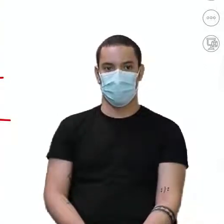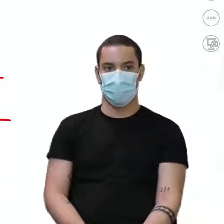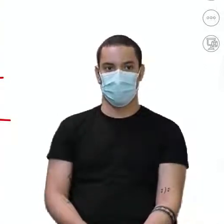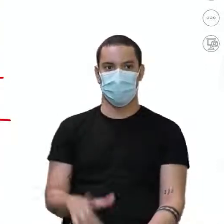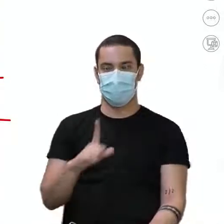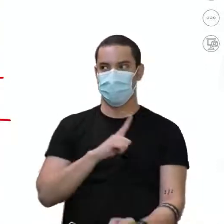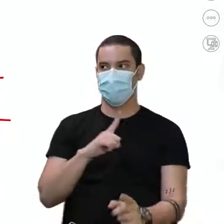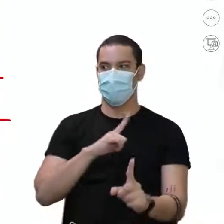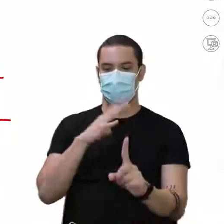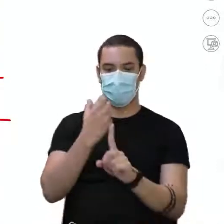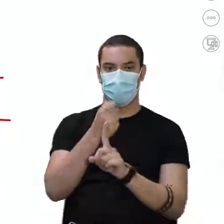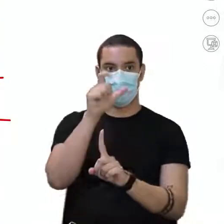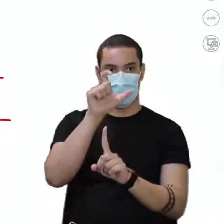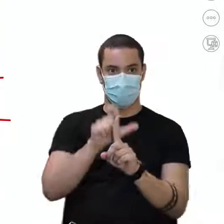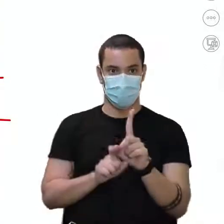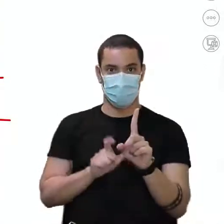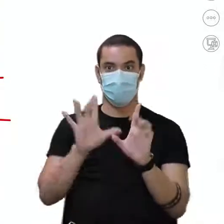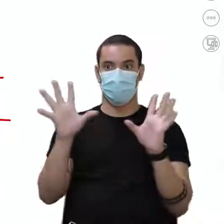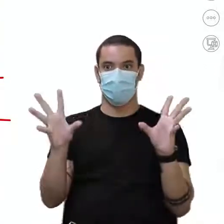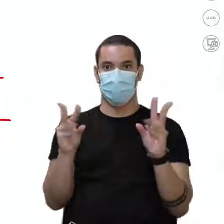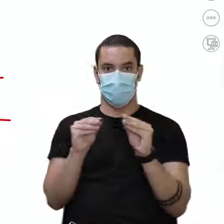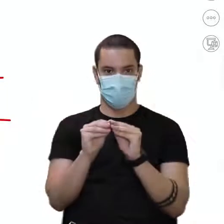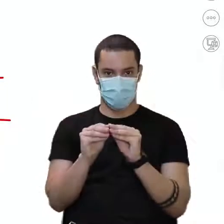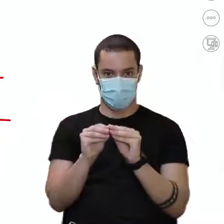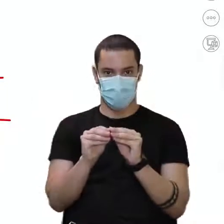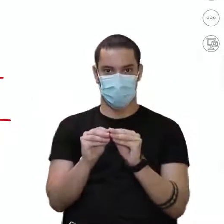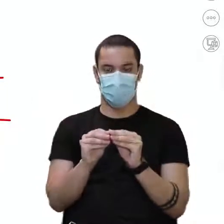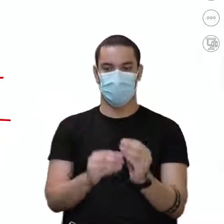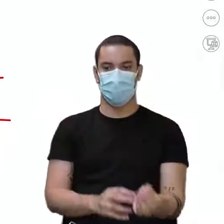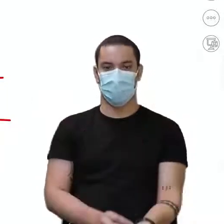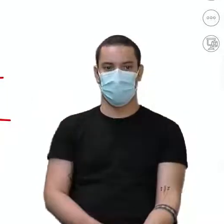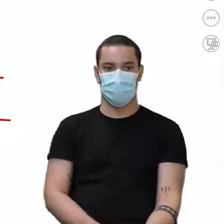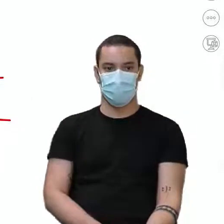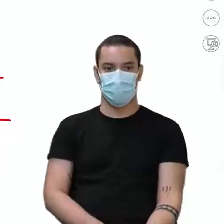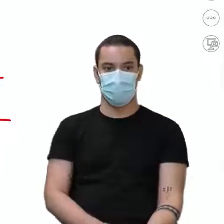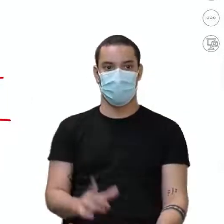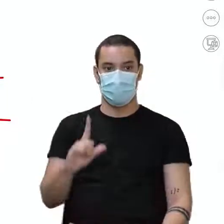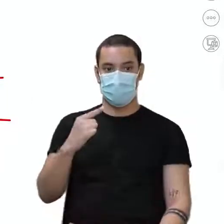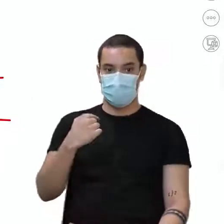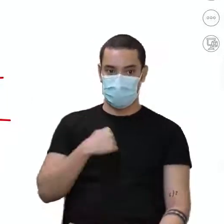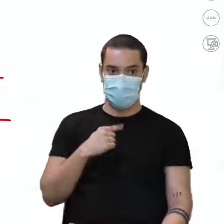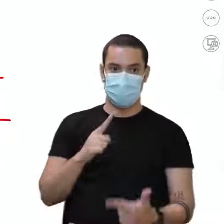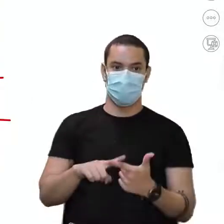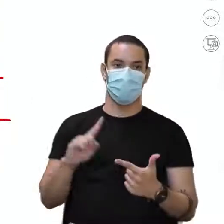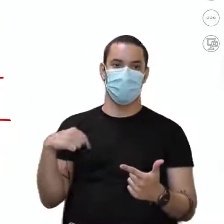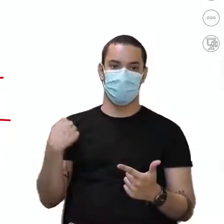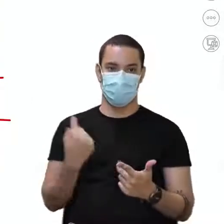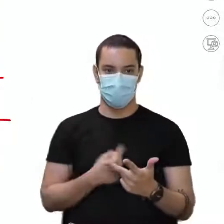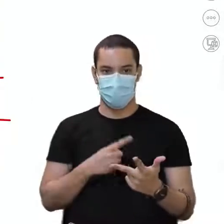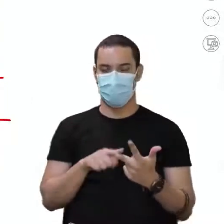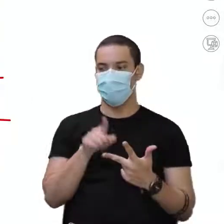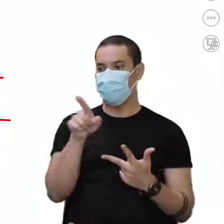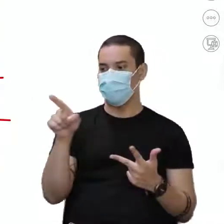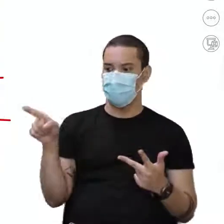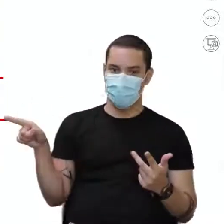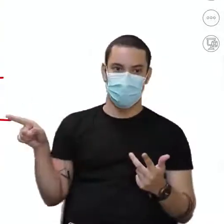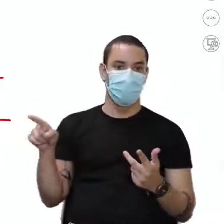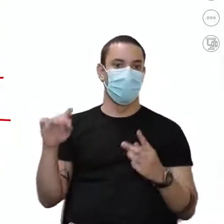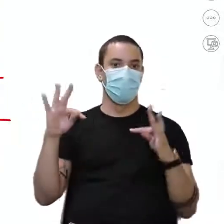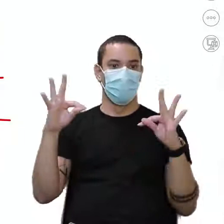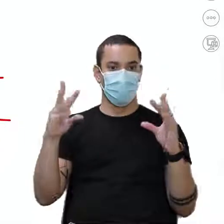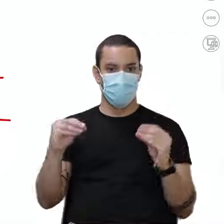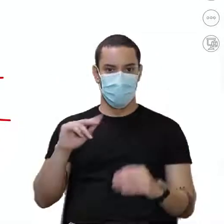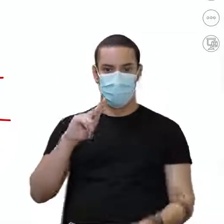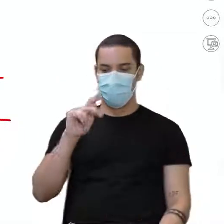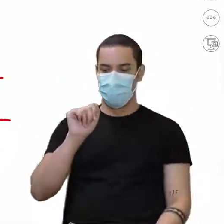né? Então, I, we, they, you, have, ou seja, eu, nós, eles, elas, você, vocês, e o have. E